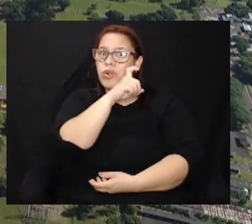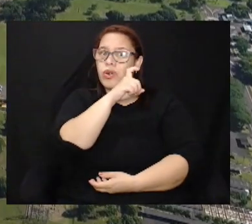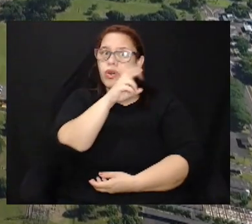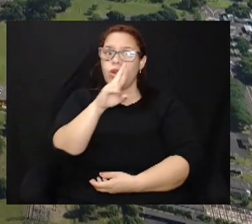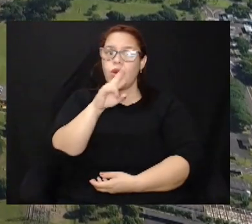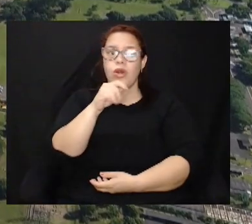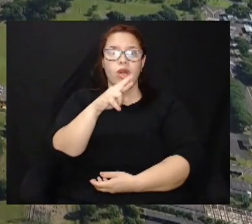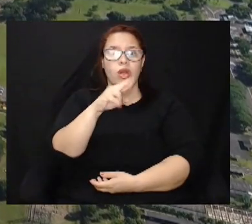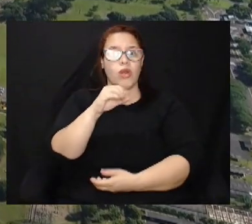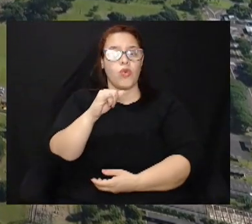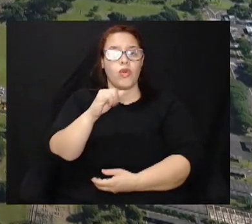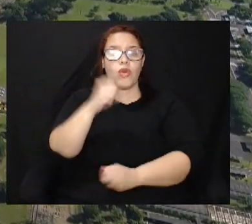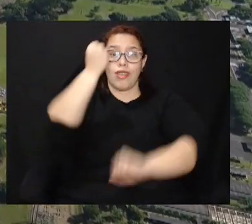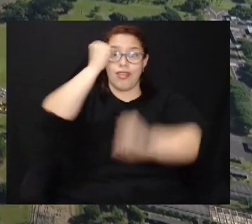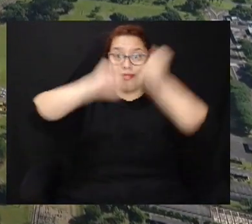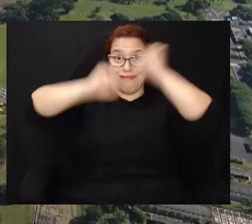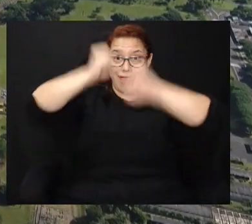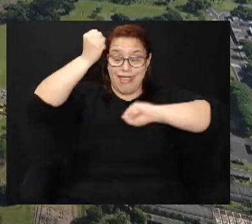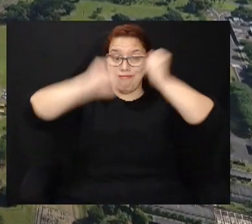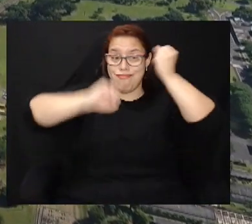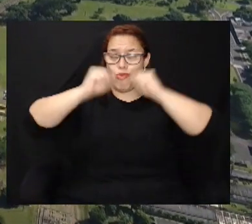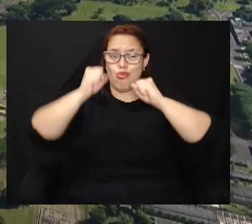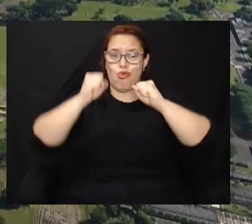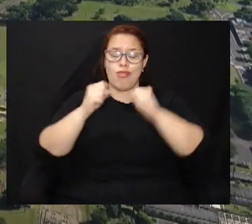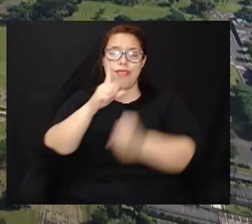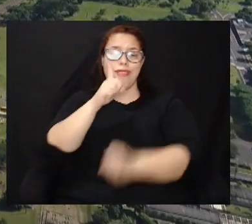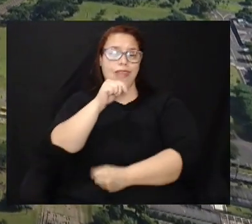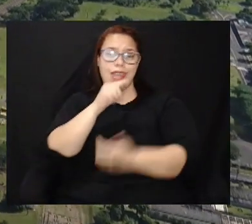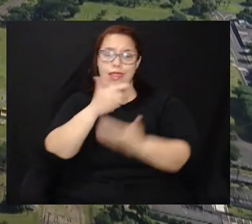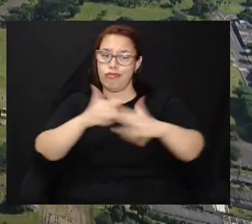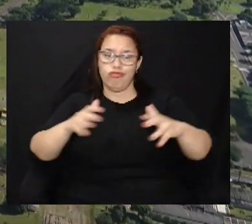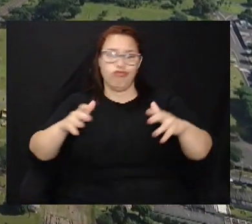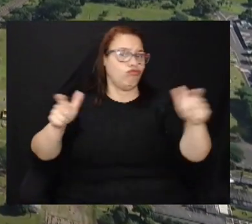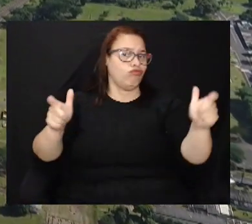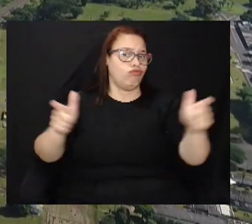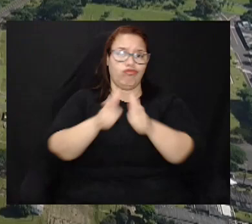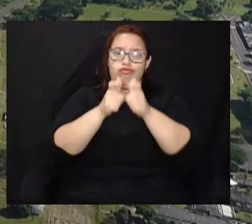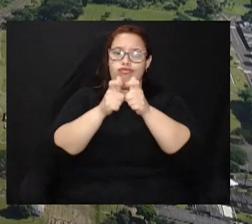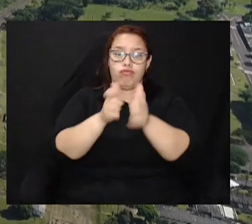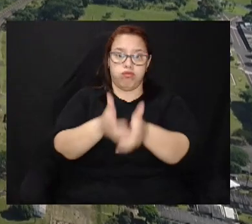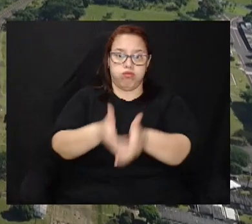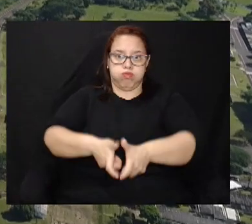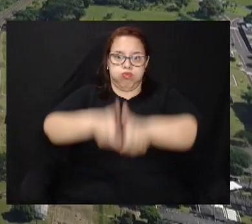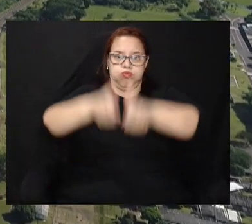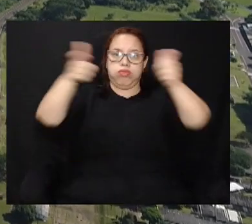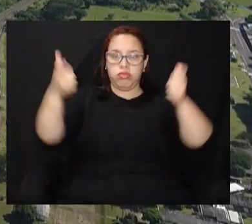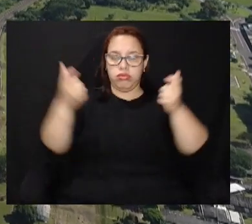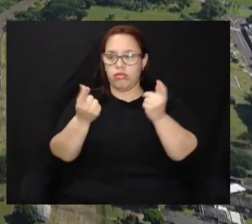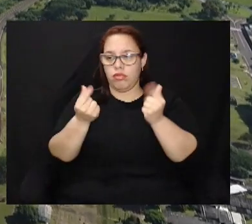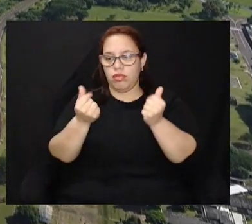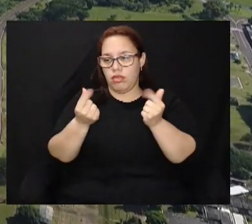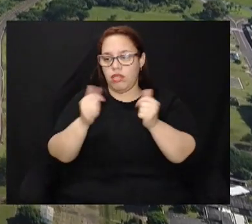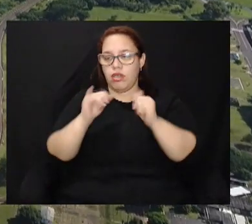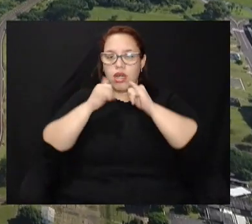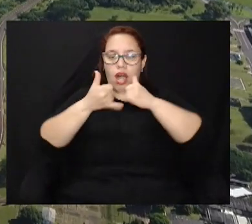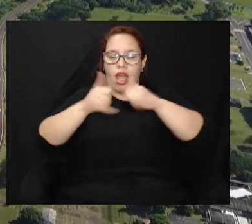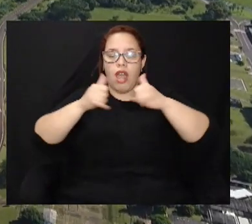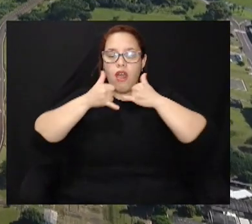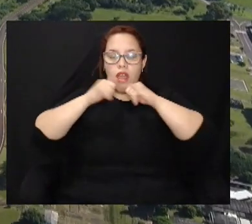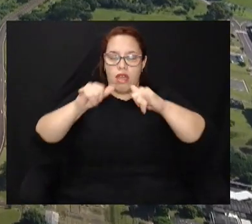hidrelétricas estarem cheios. Também, se não tiver a floresta em pé, esse custo da energia, sobretudo das bandeiras